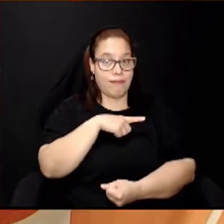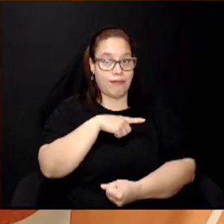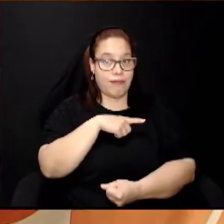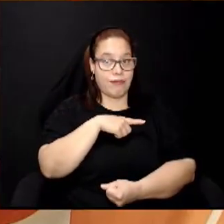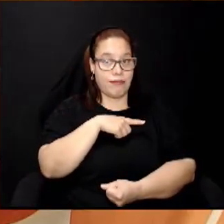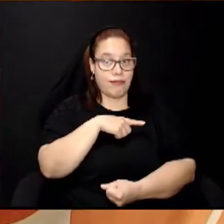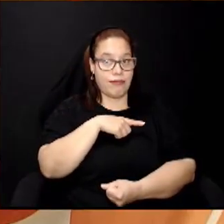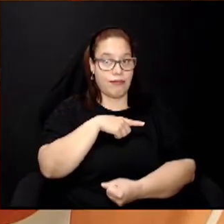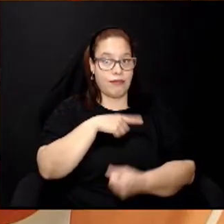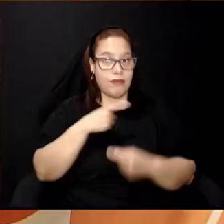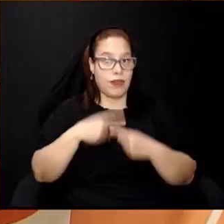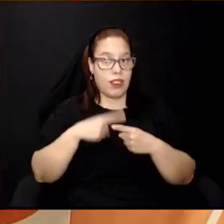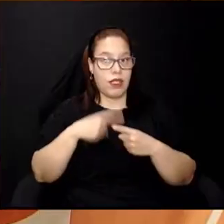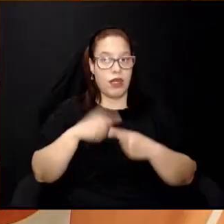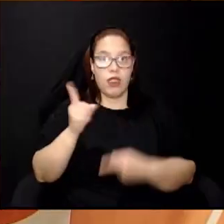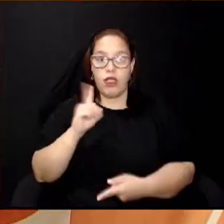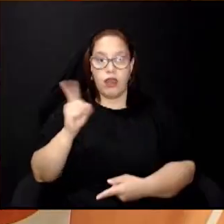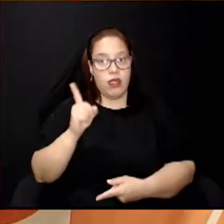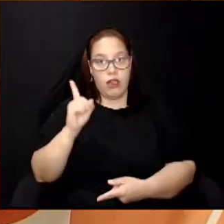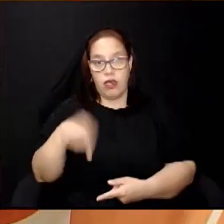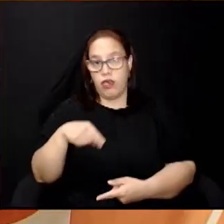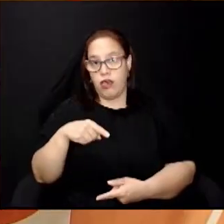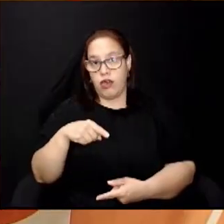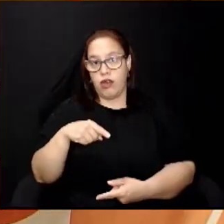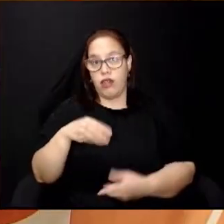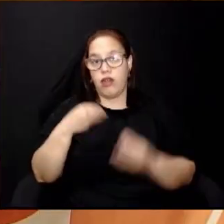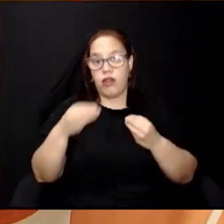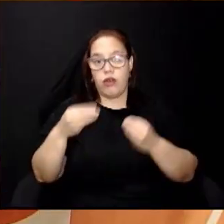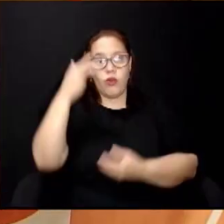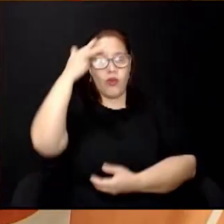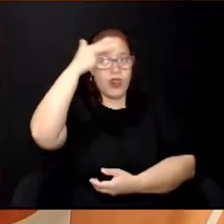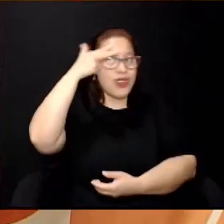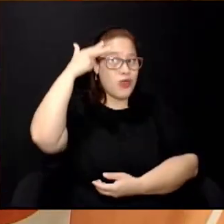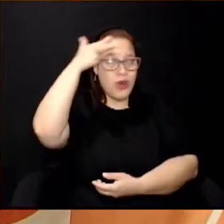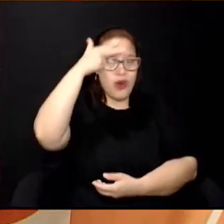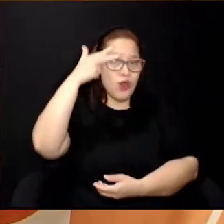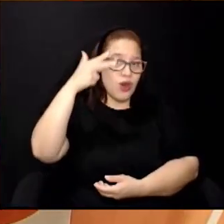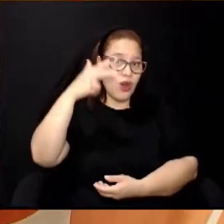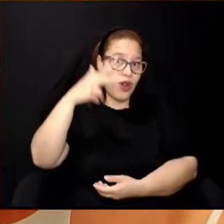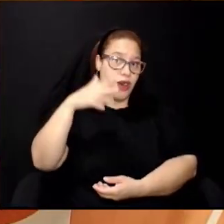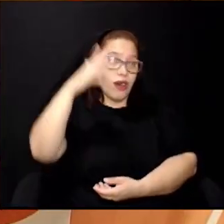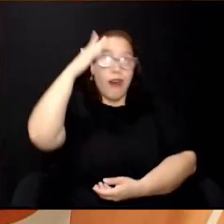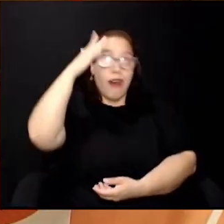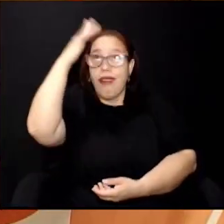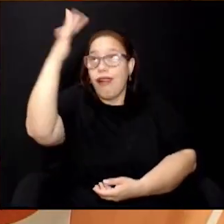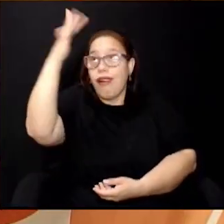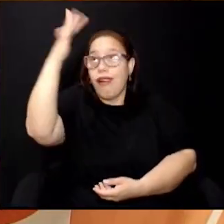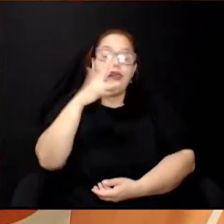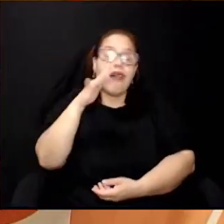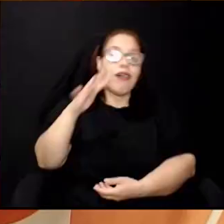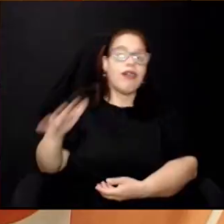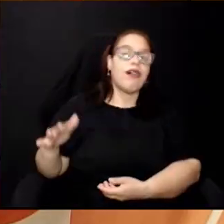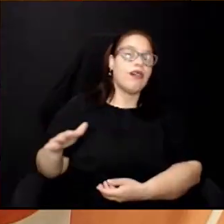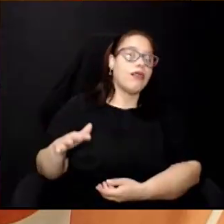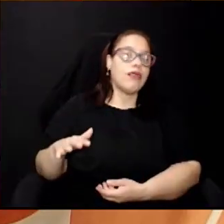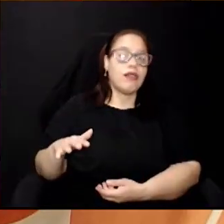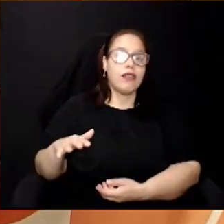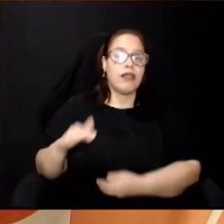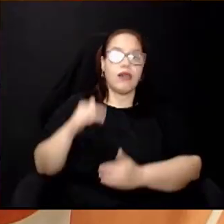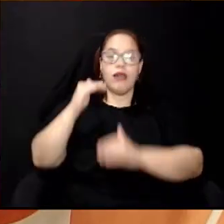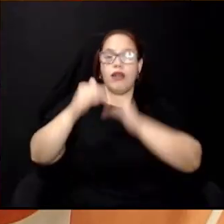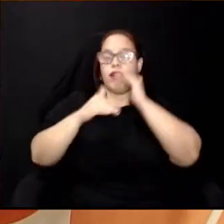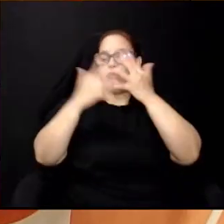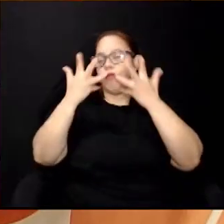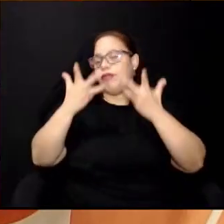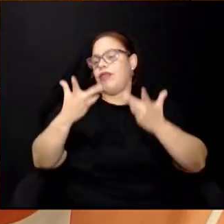Porque ele não é, né, como você sonhou, né? Você sonhava uma criança que fosse se desenvolver naturalmente,